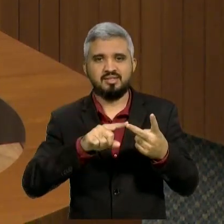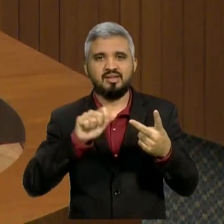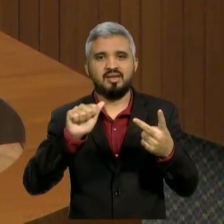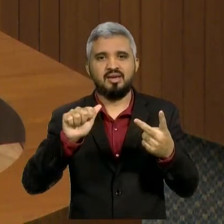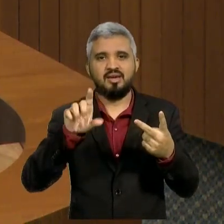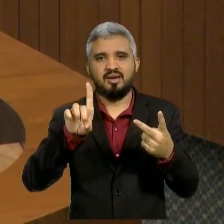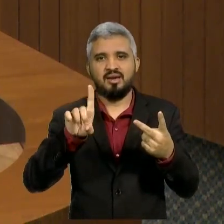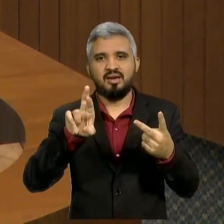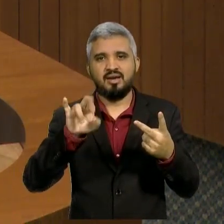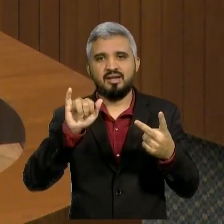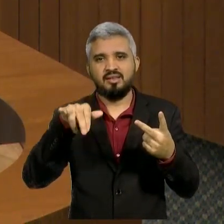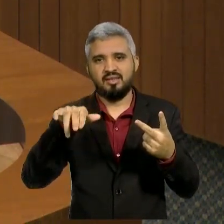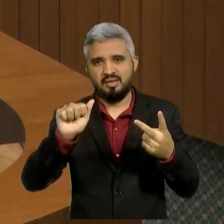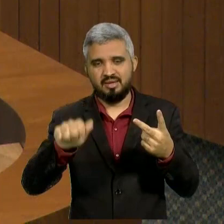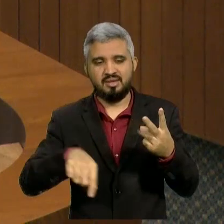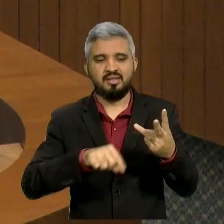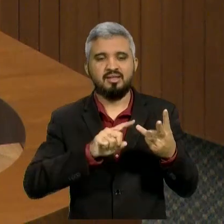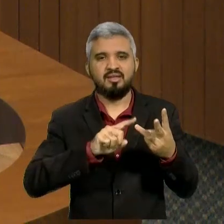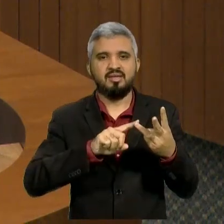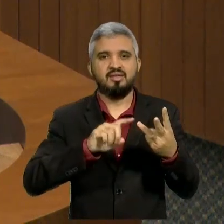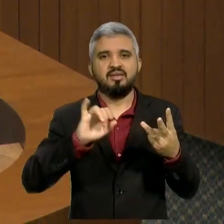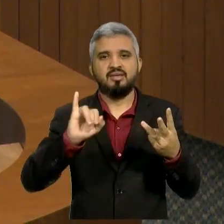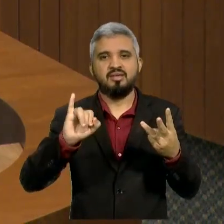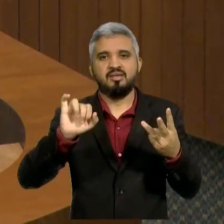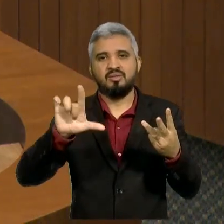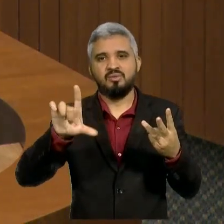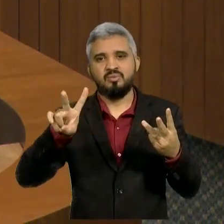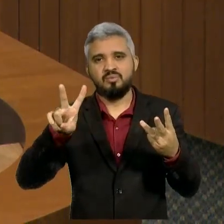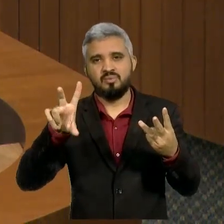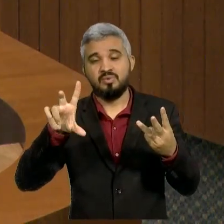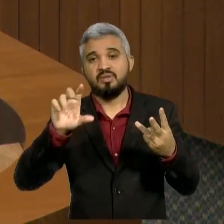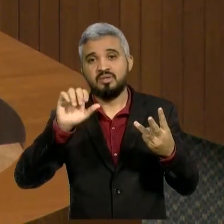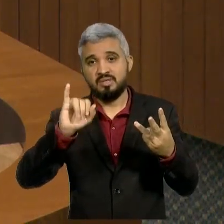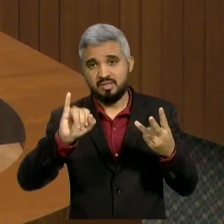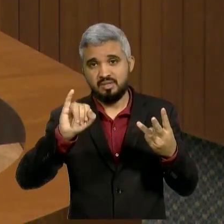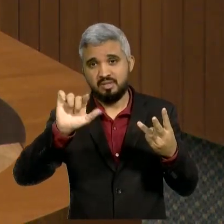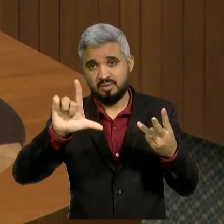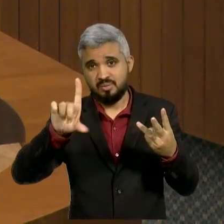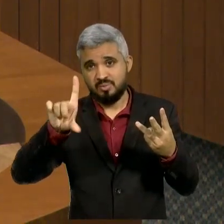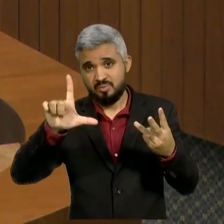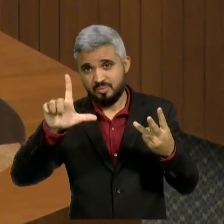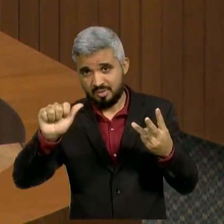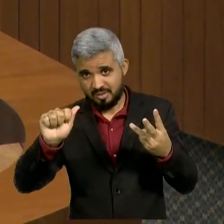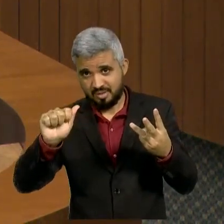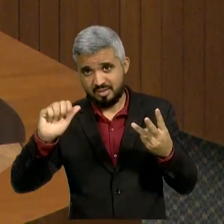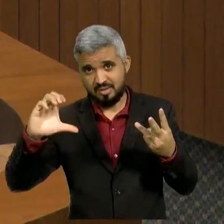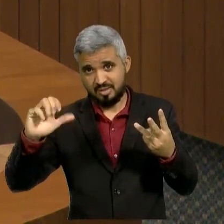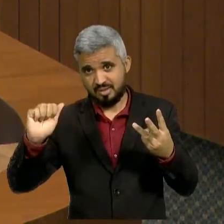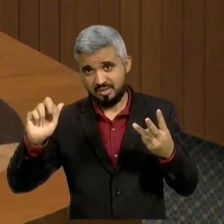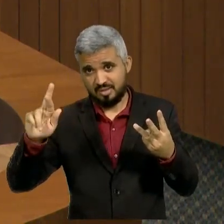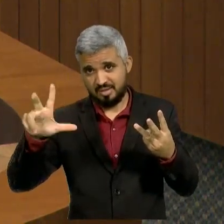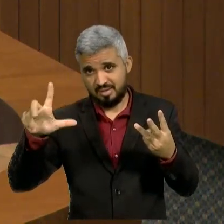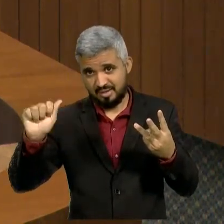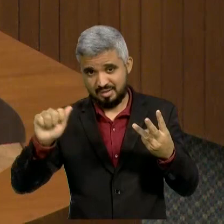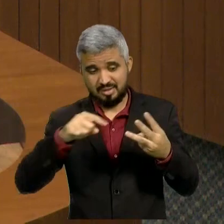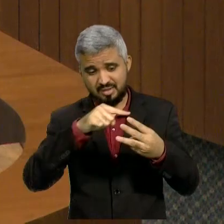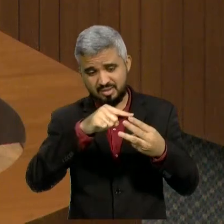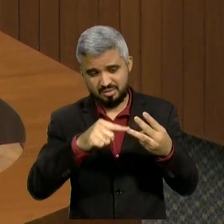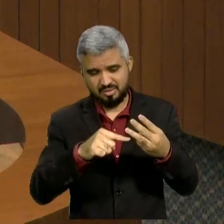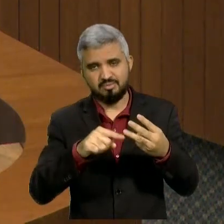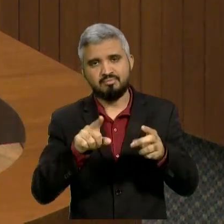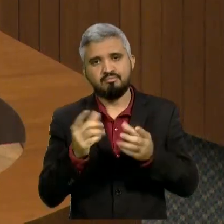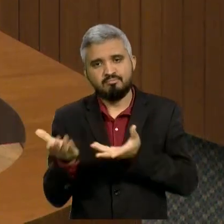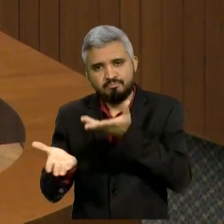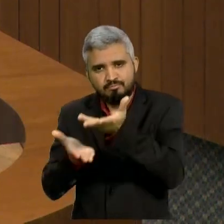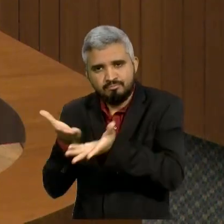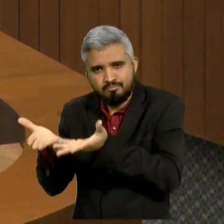e a DNA também Carla que tem atendido no nosso gabinete social a população carente que não tem condição